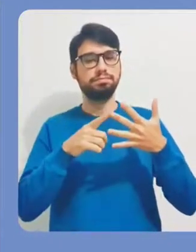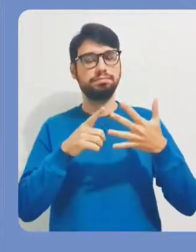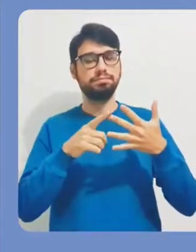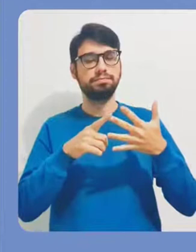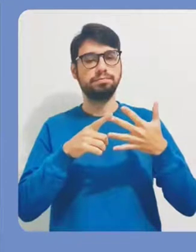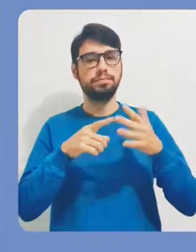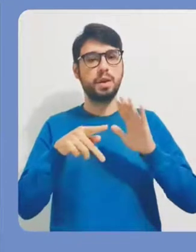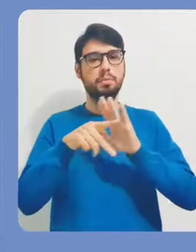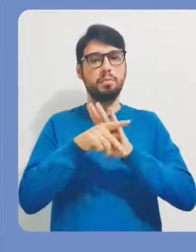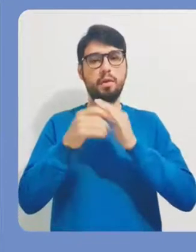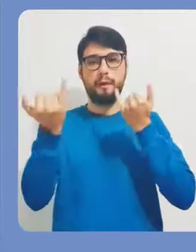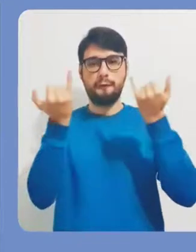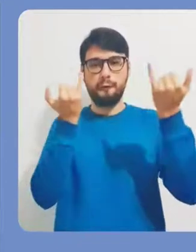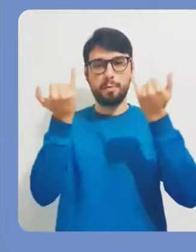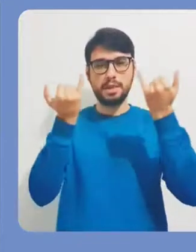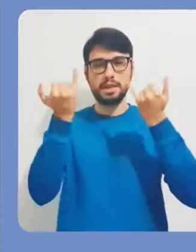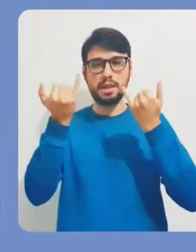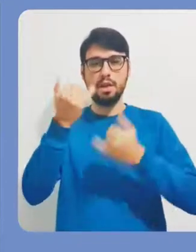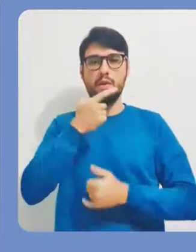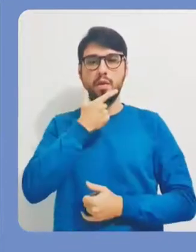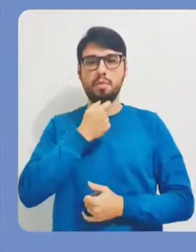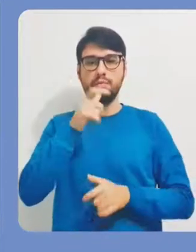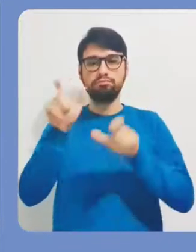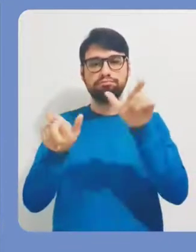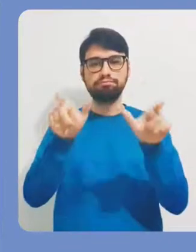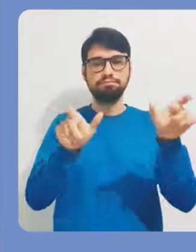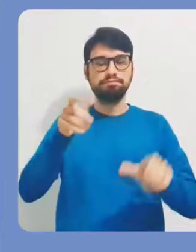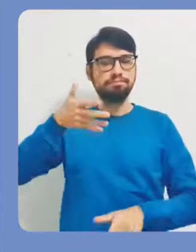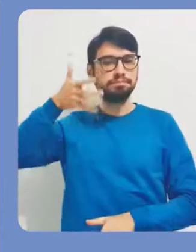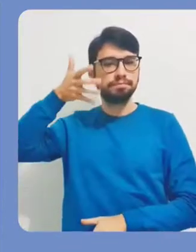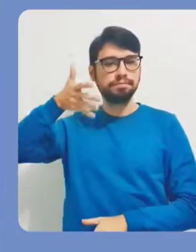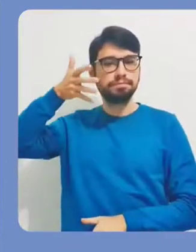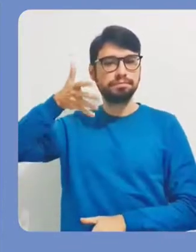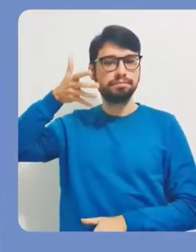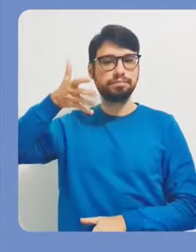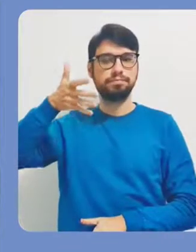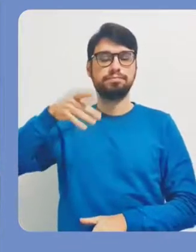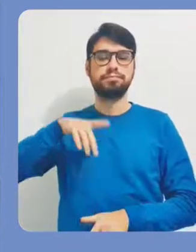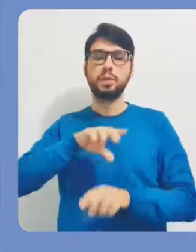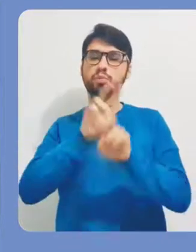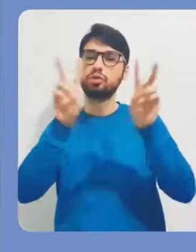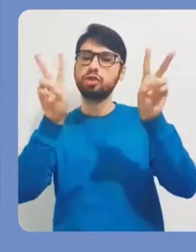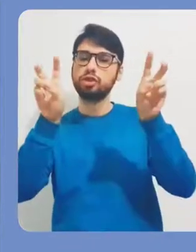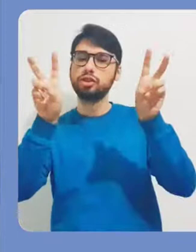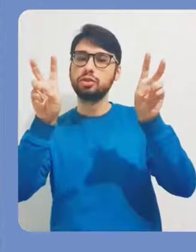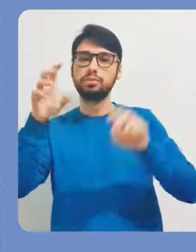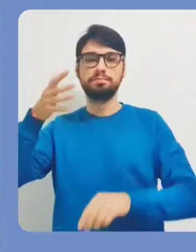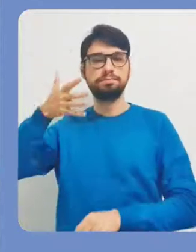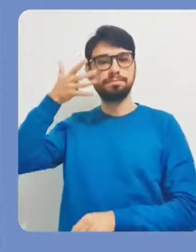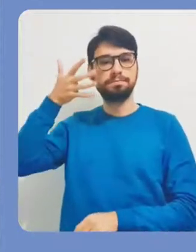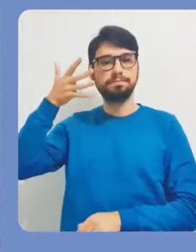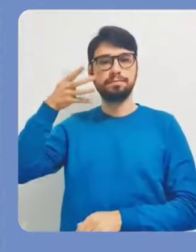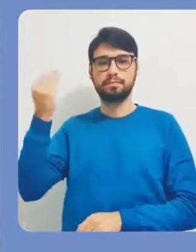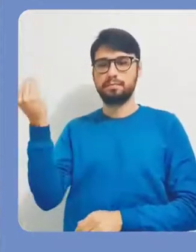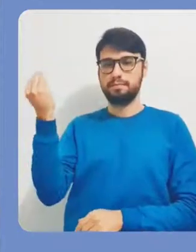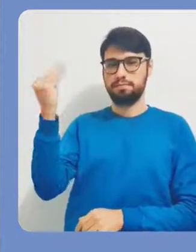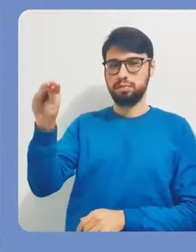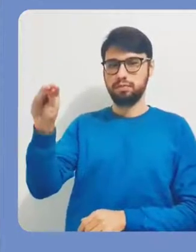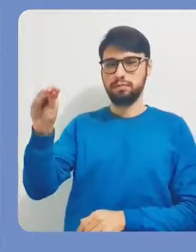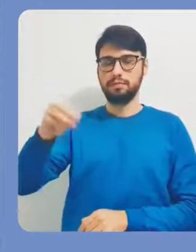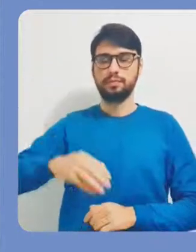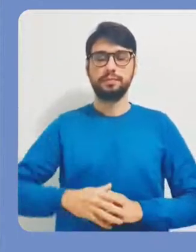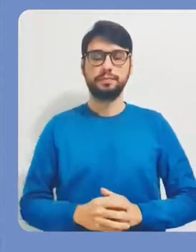Esta nova página vai ser referente às informações dos palestrantes. Então, eu vou colocar aqui como título